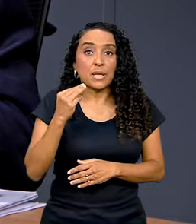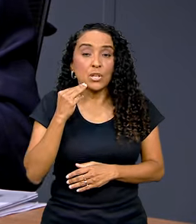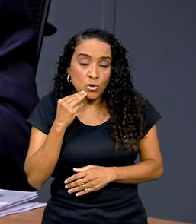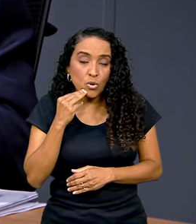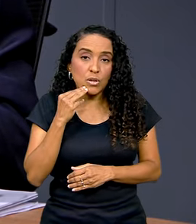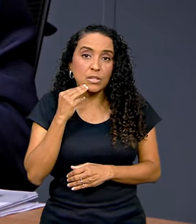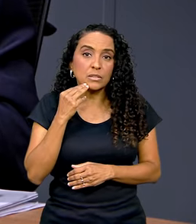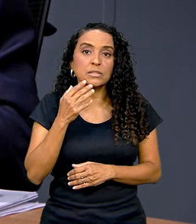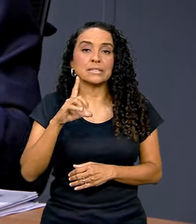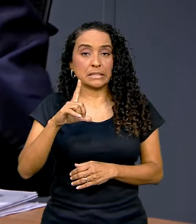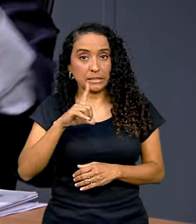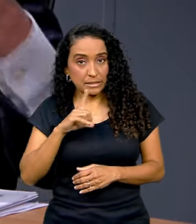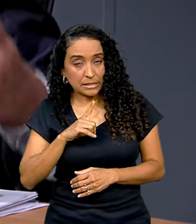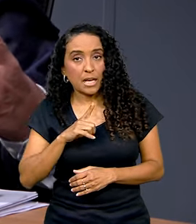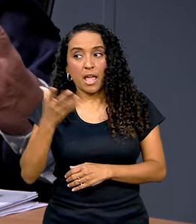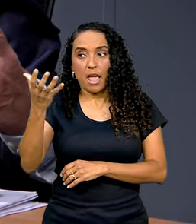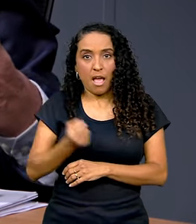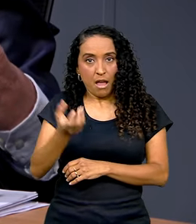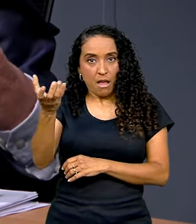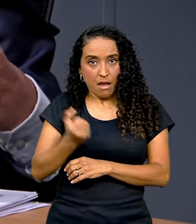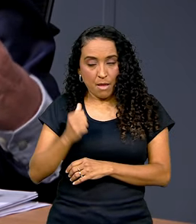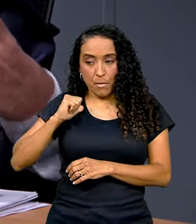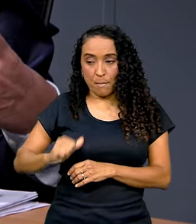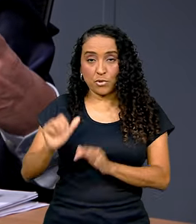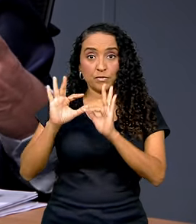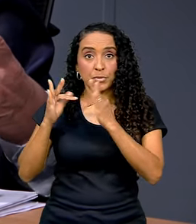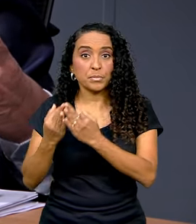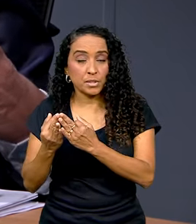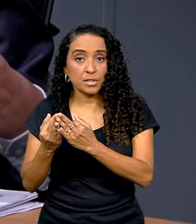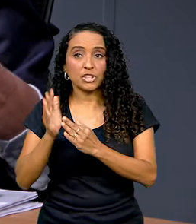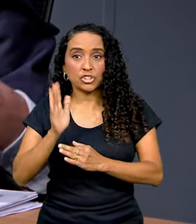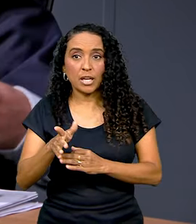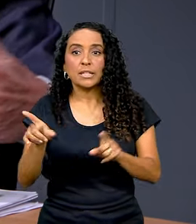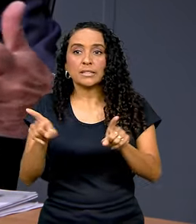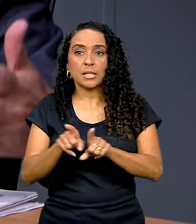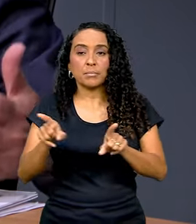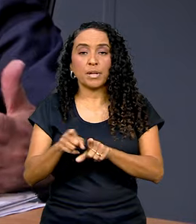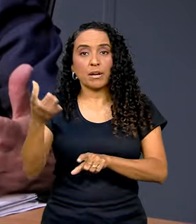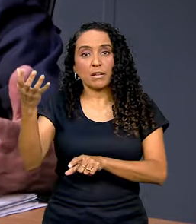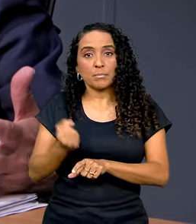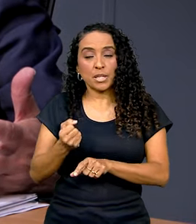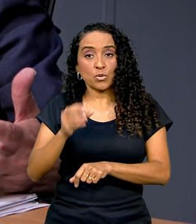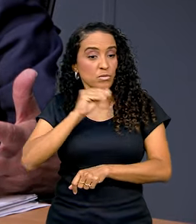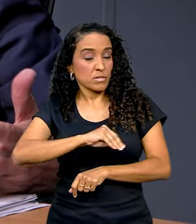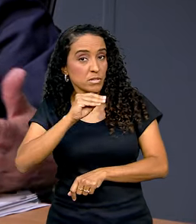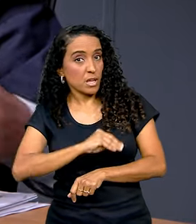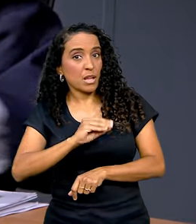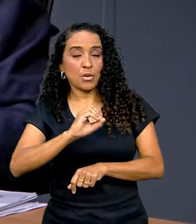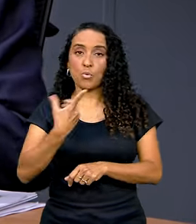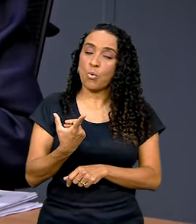6 milhões estão eh recebendo o bolsa família e recebendo o